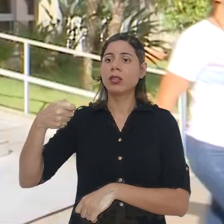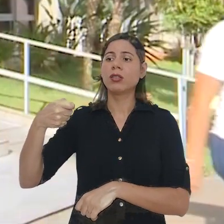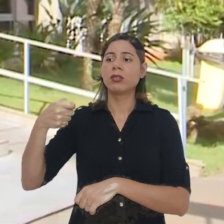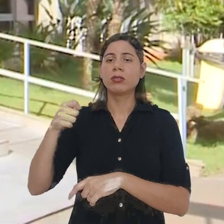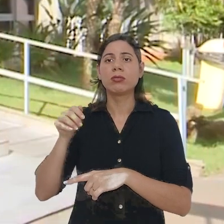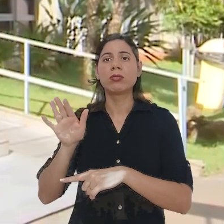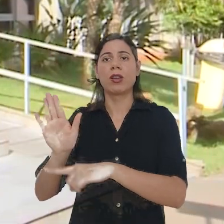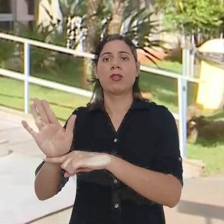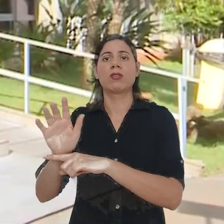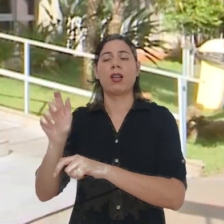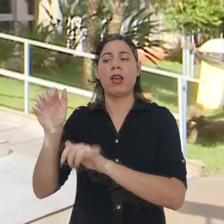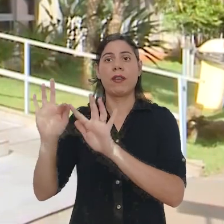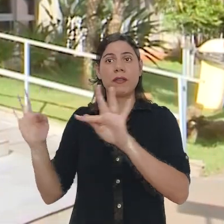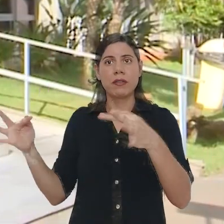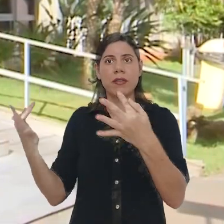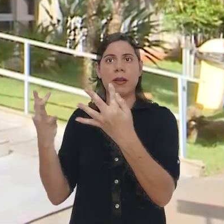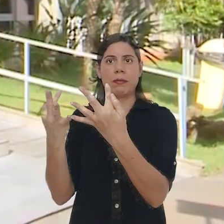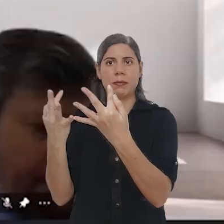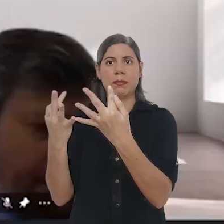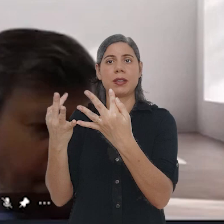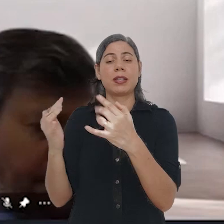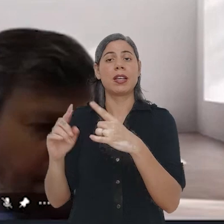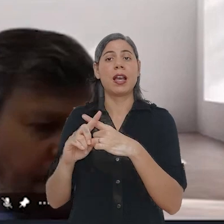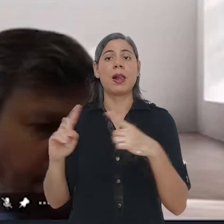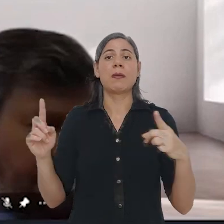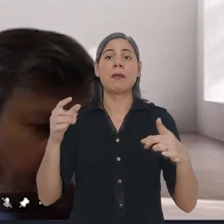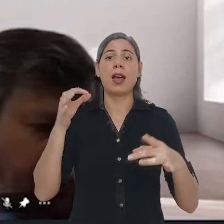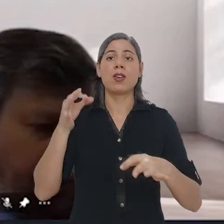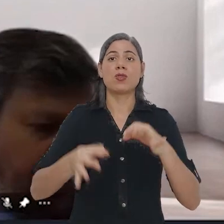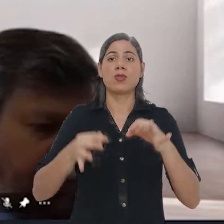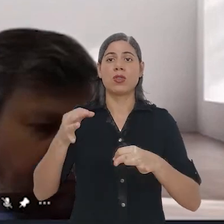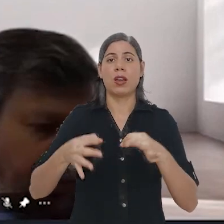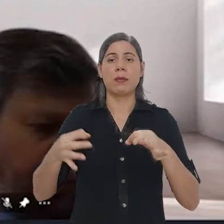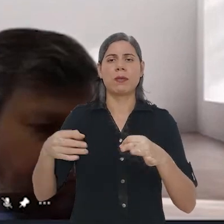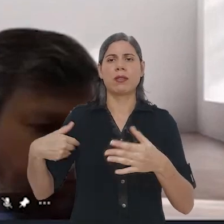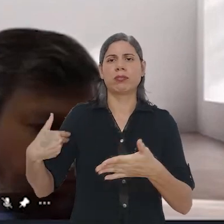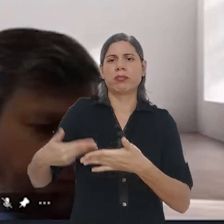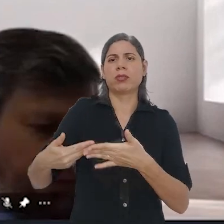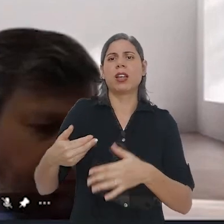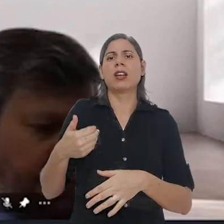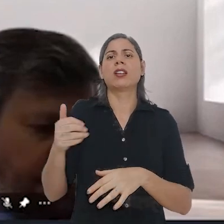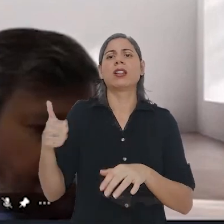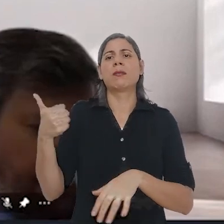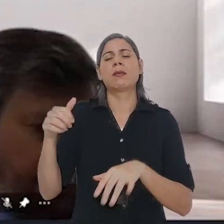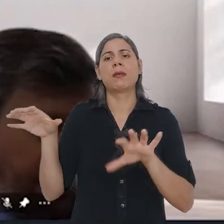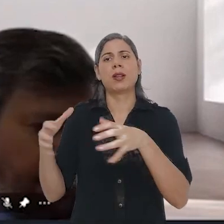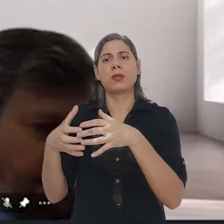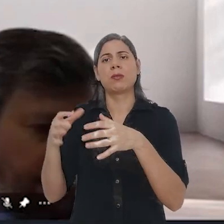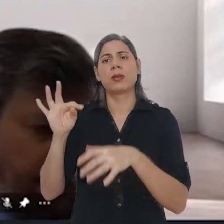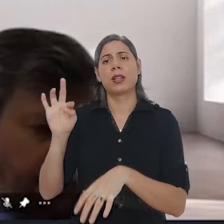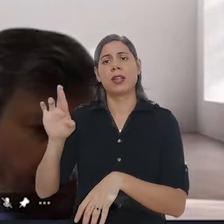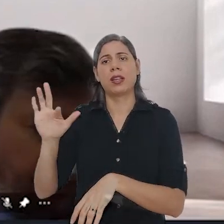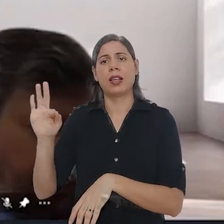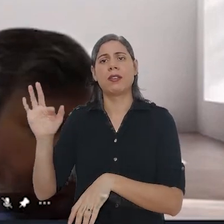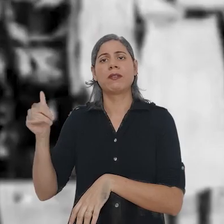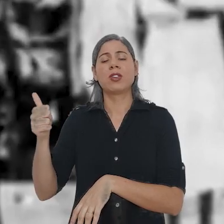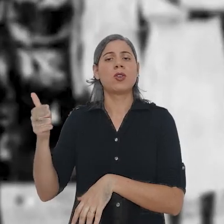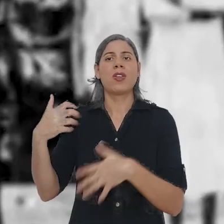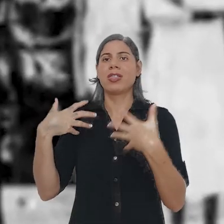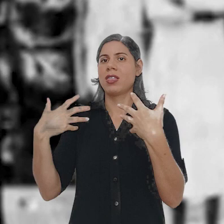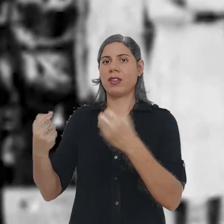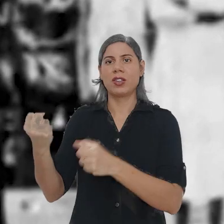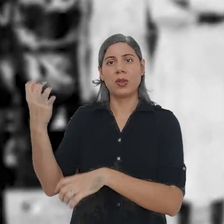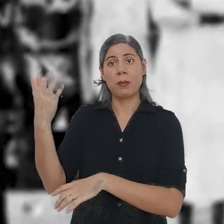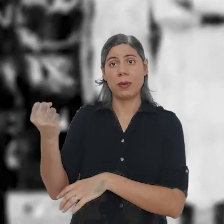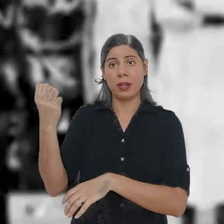favoráveis aos trabalhadores e seus familiares. Mas em julgado recente da primeira turma do TRF1, o benefício foi negado, pois